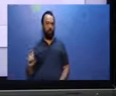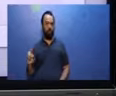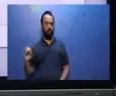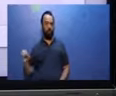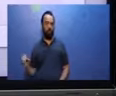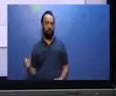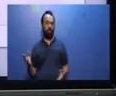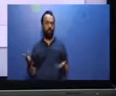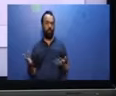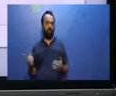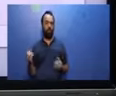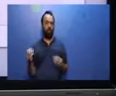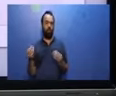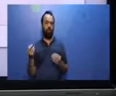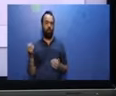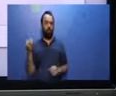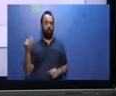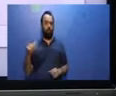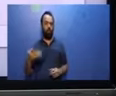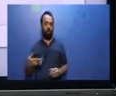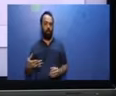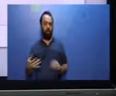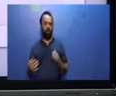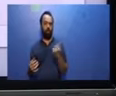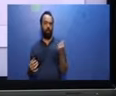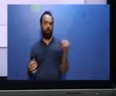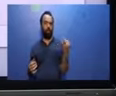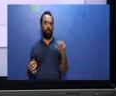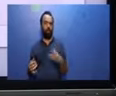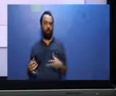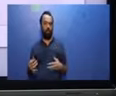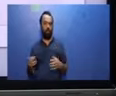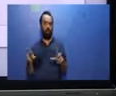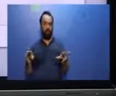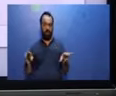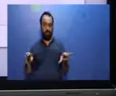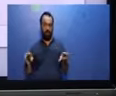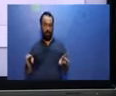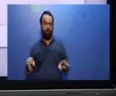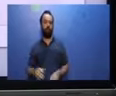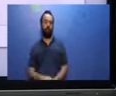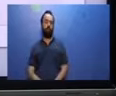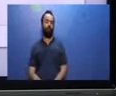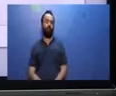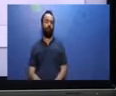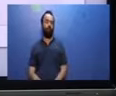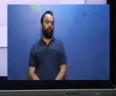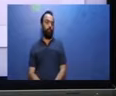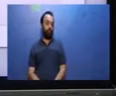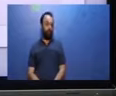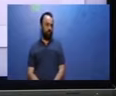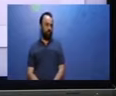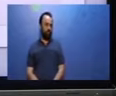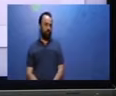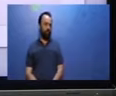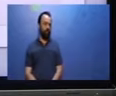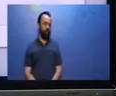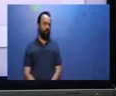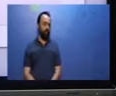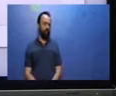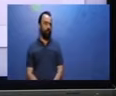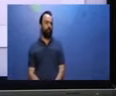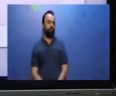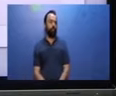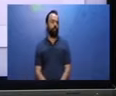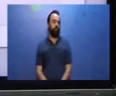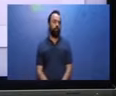a fonte dade de átomos que nós temos no início da reação nós também vamos obter no final da reação